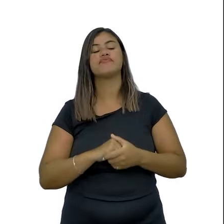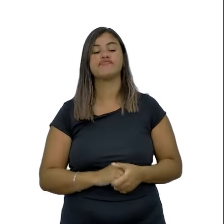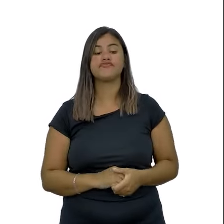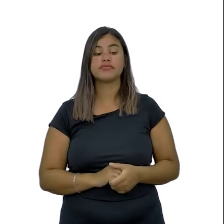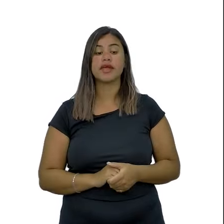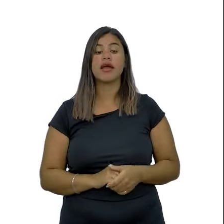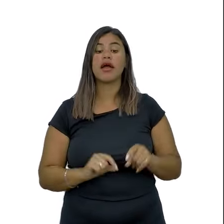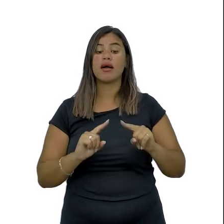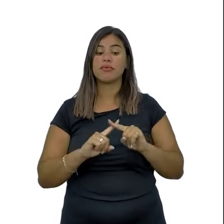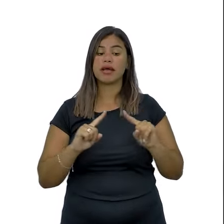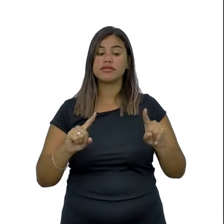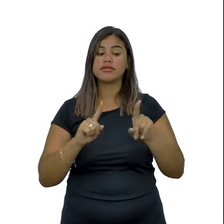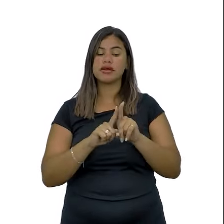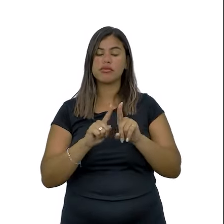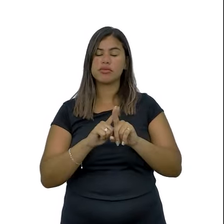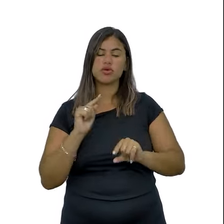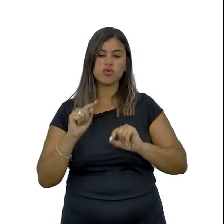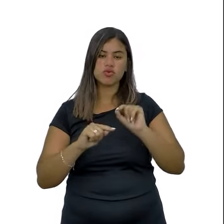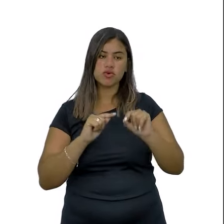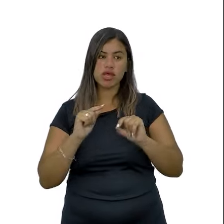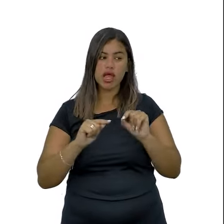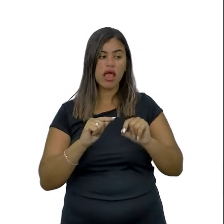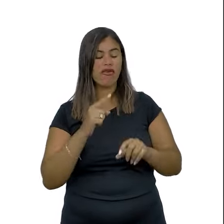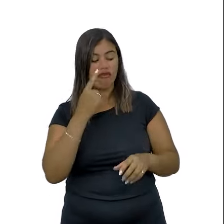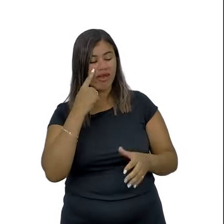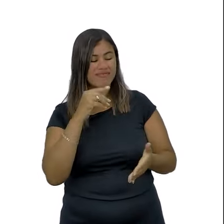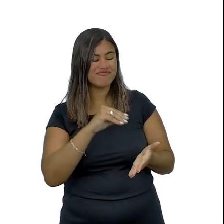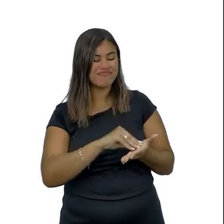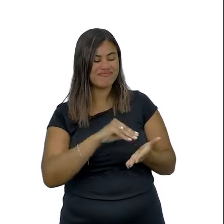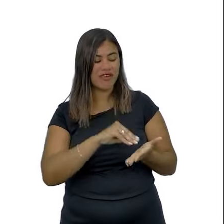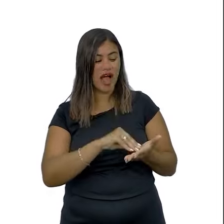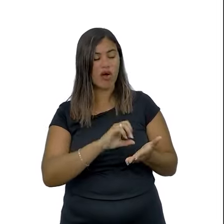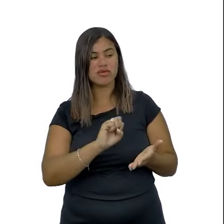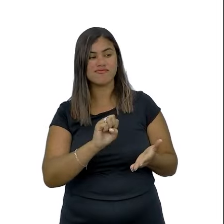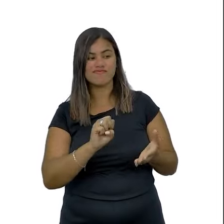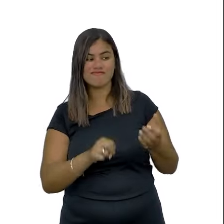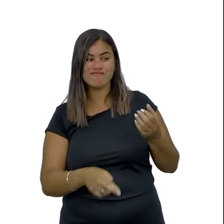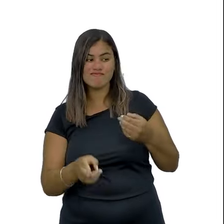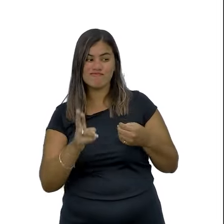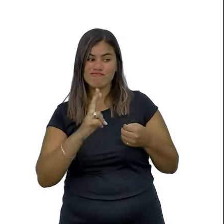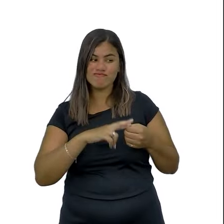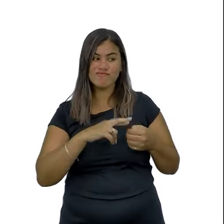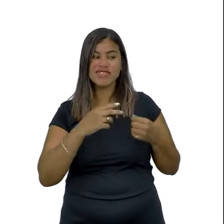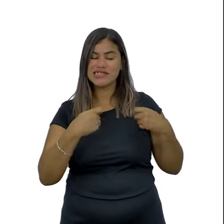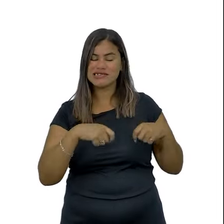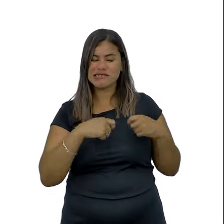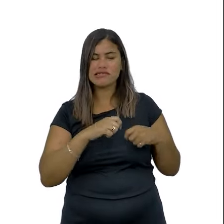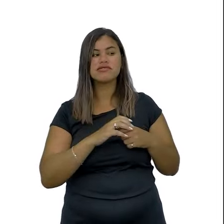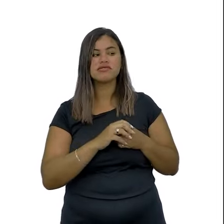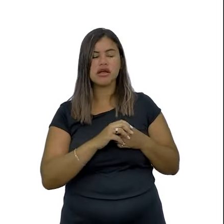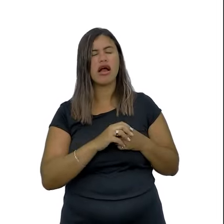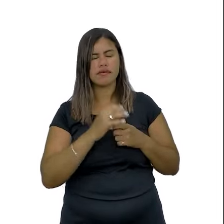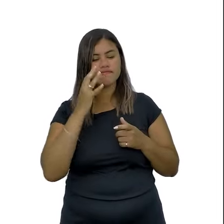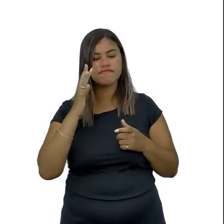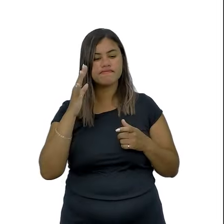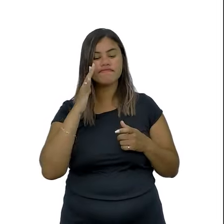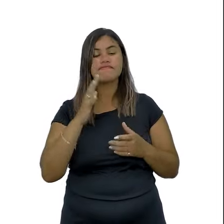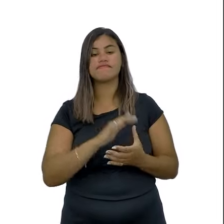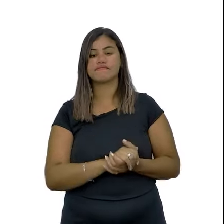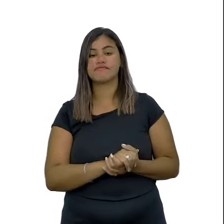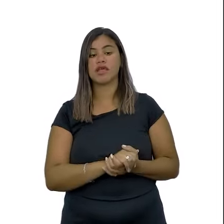as aprendizagens que ainda merecem uma retomada. No primeiro ano, pensando nas